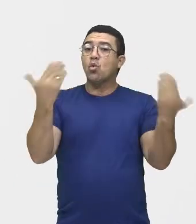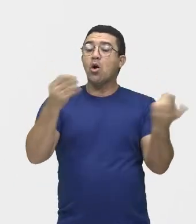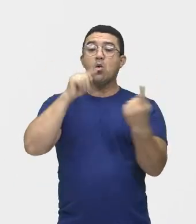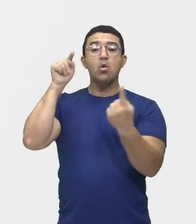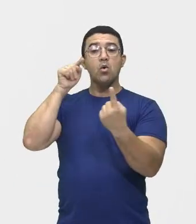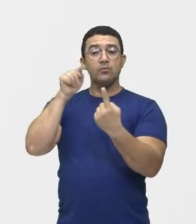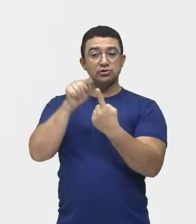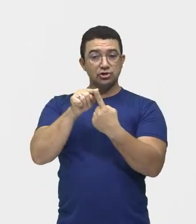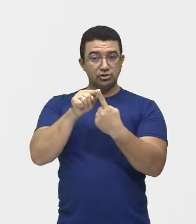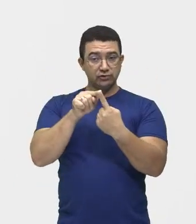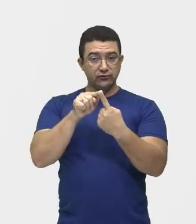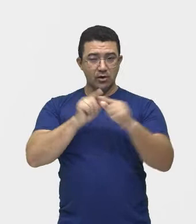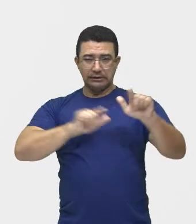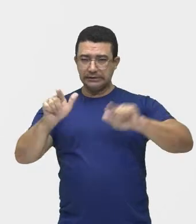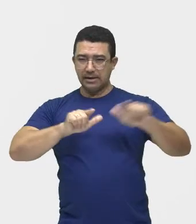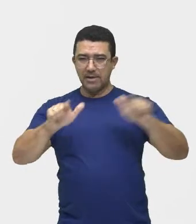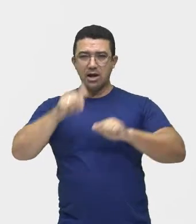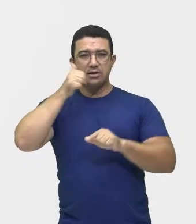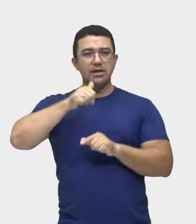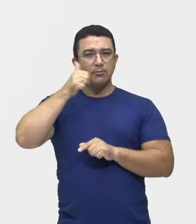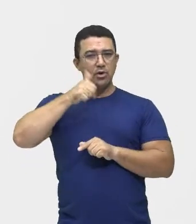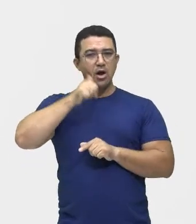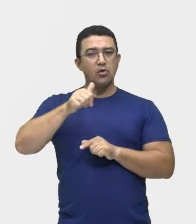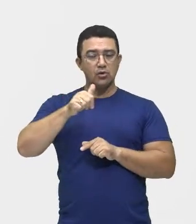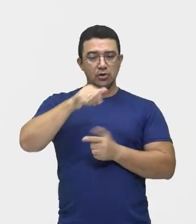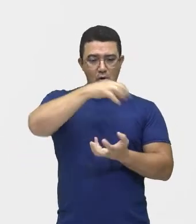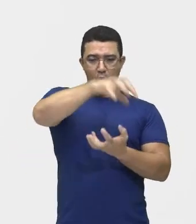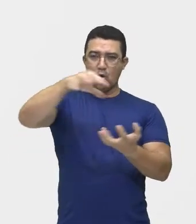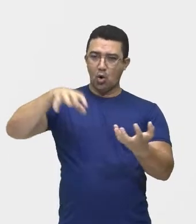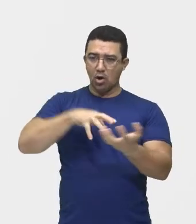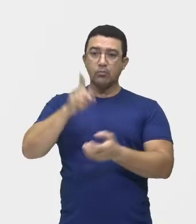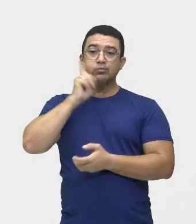pelas mulheres no contexto das 13 colônias dos Estados Unidos eram: